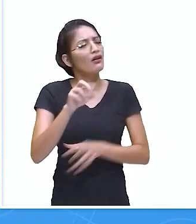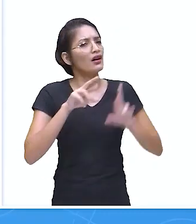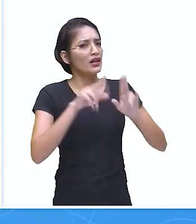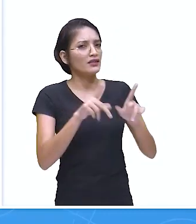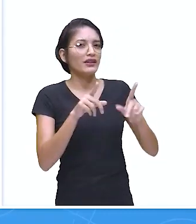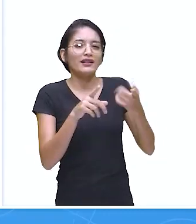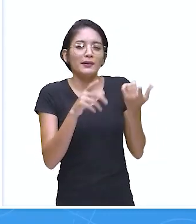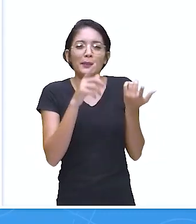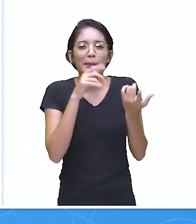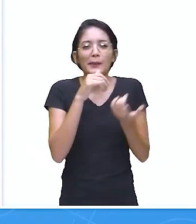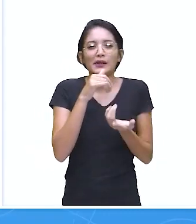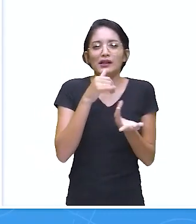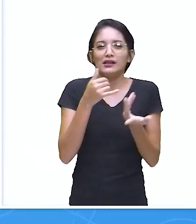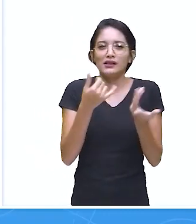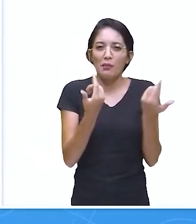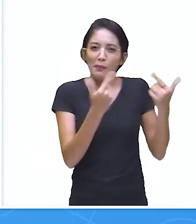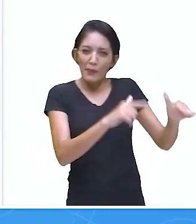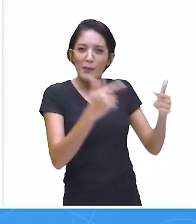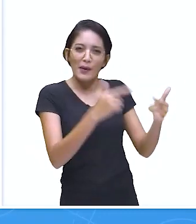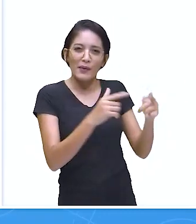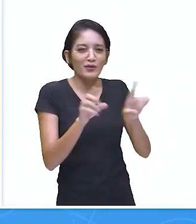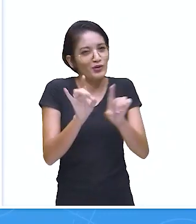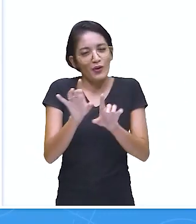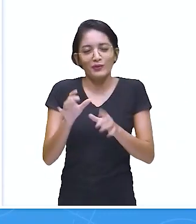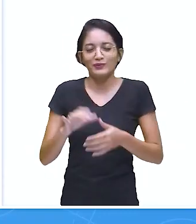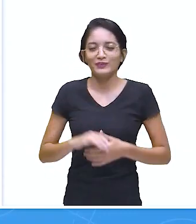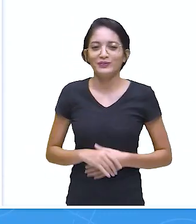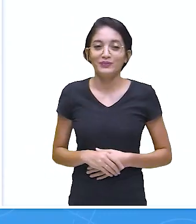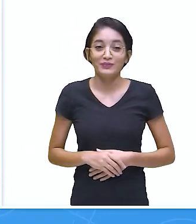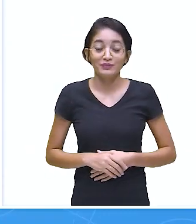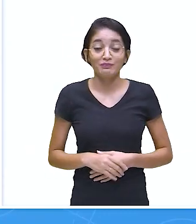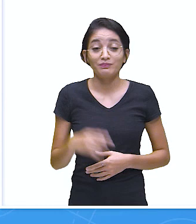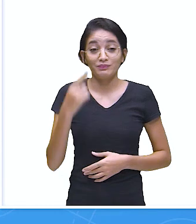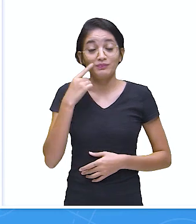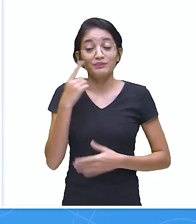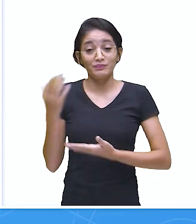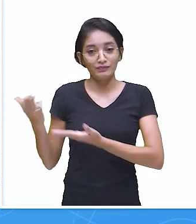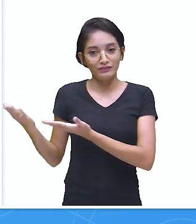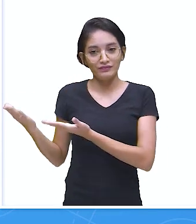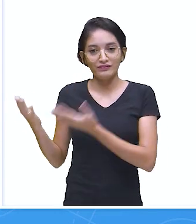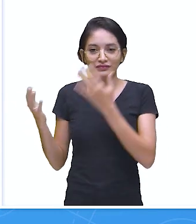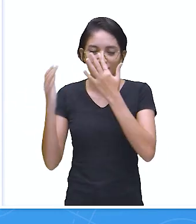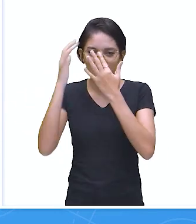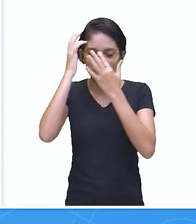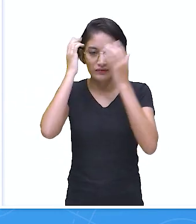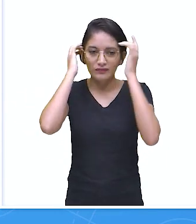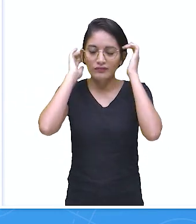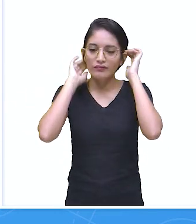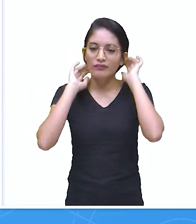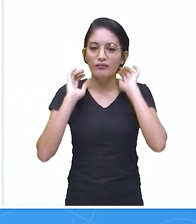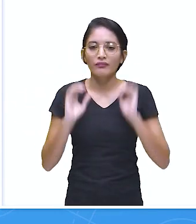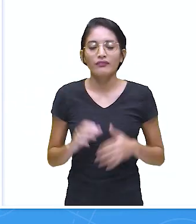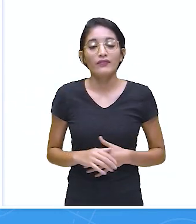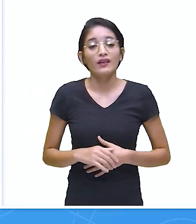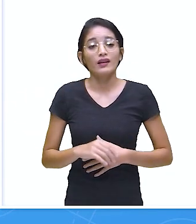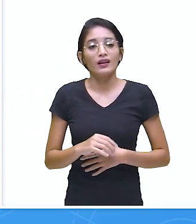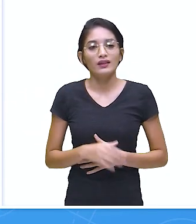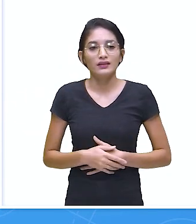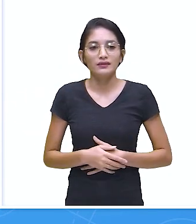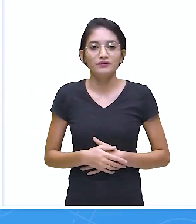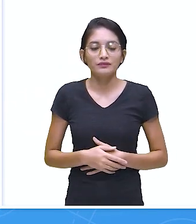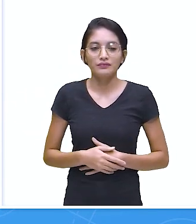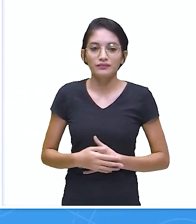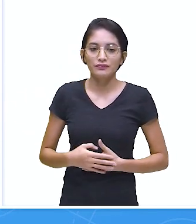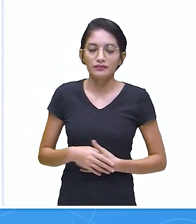Então isso é uma ironia, tá bom? Vamos lá? Prosseguindo, olha só, observe aí. Vamos prosseguindo, olha